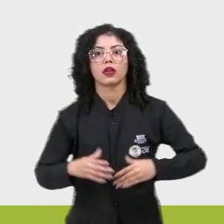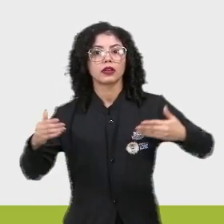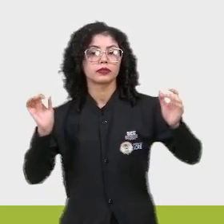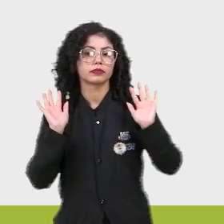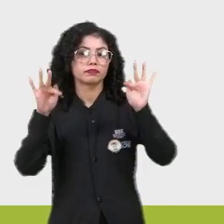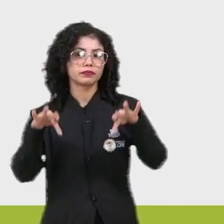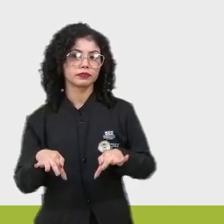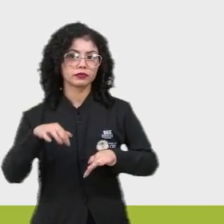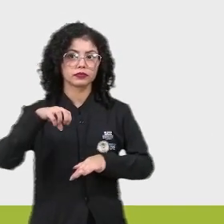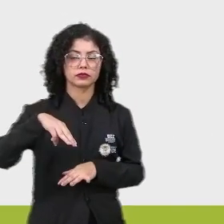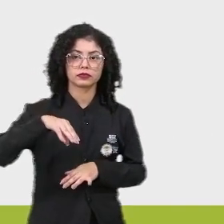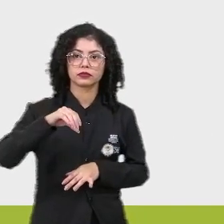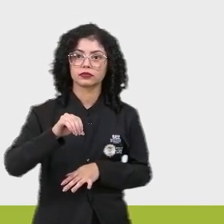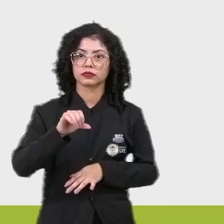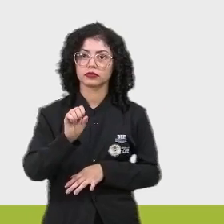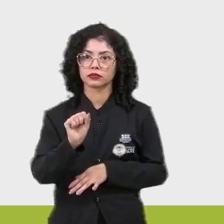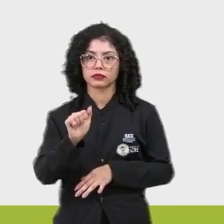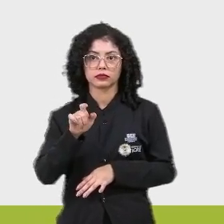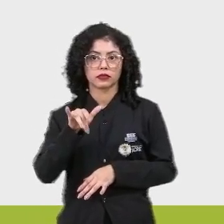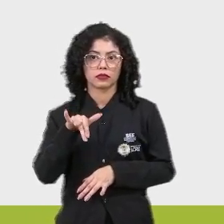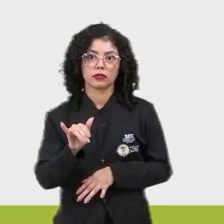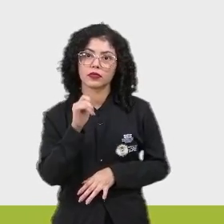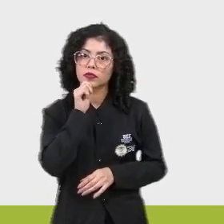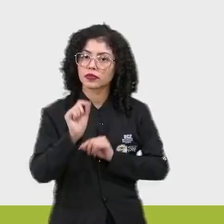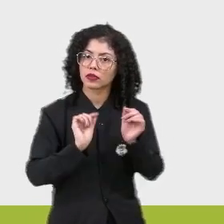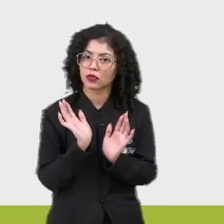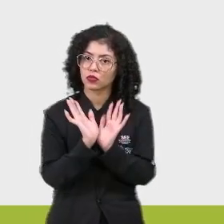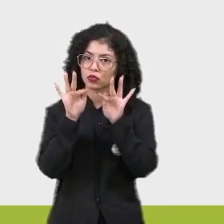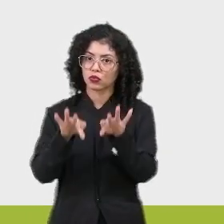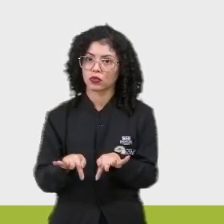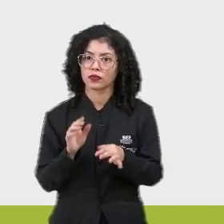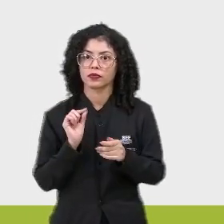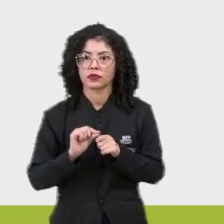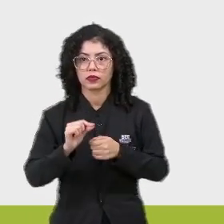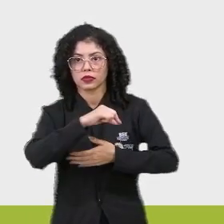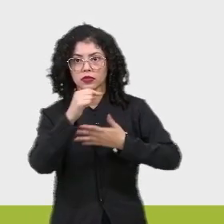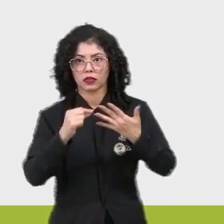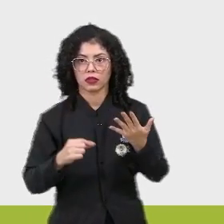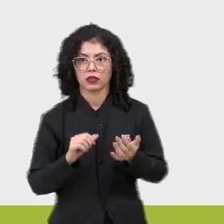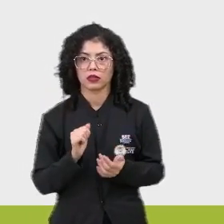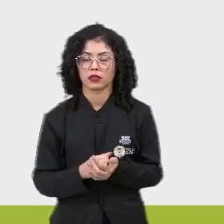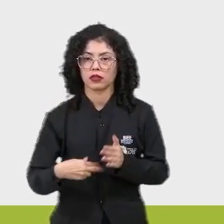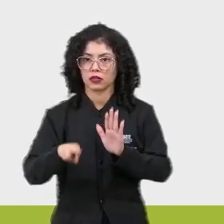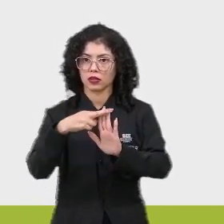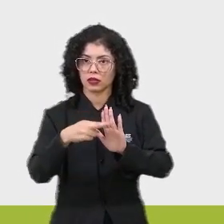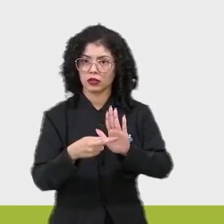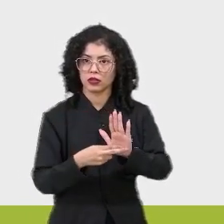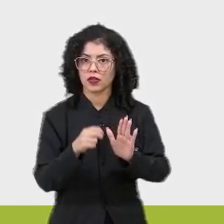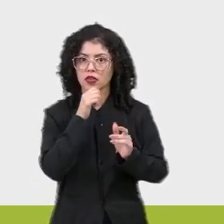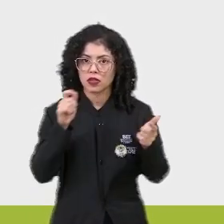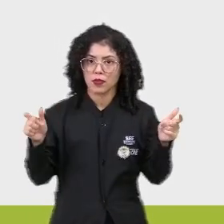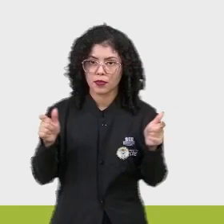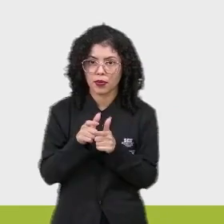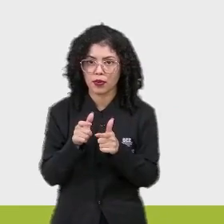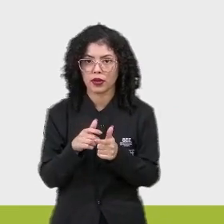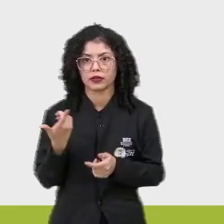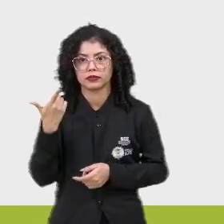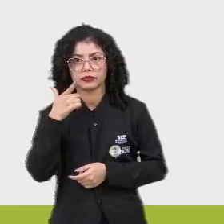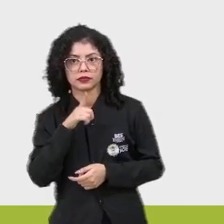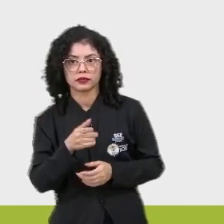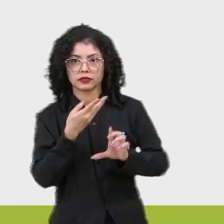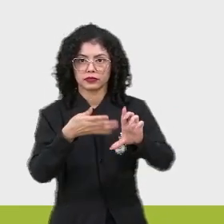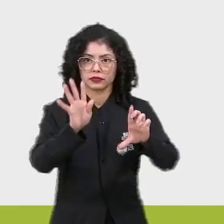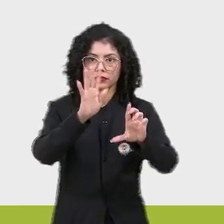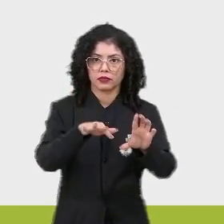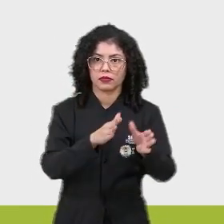por fim, Moseley. Ele chegou à conclusão que os elementos ficariam em um padrão ainda mais regular quando arranjassem